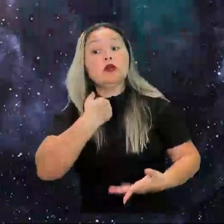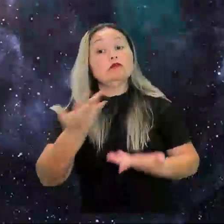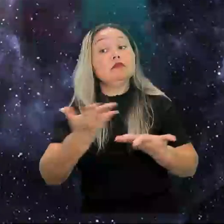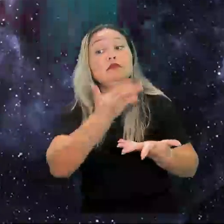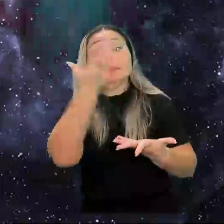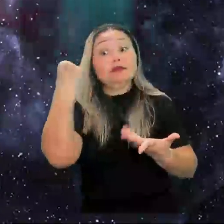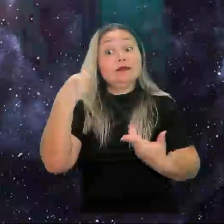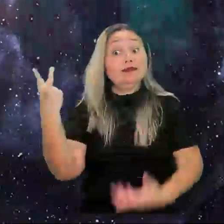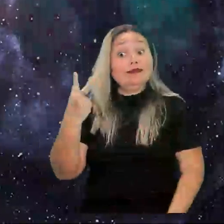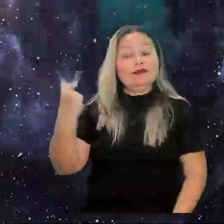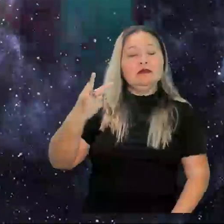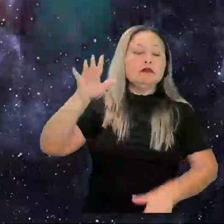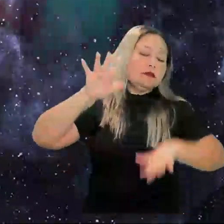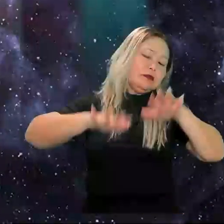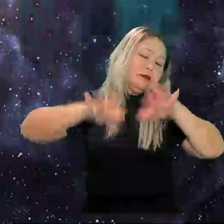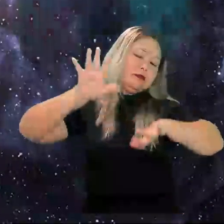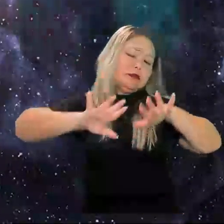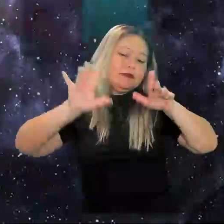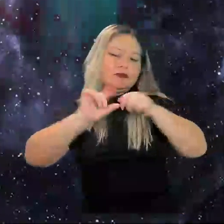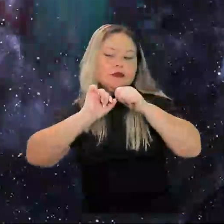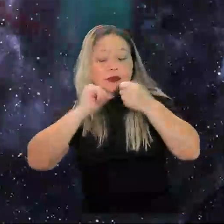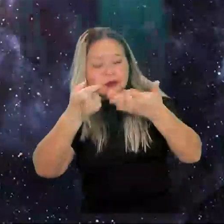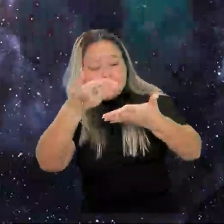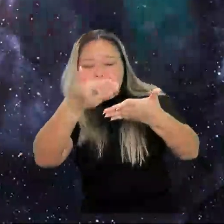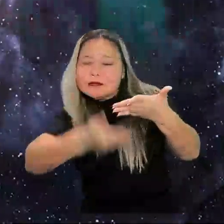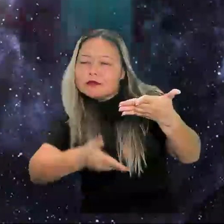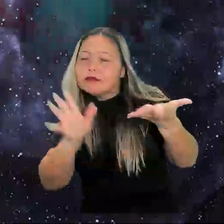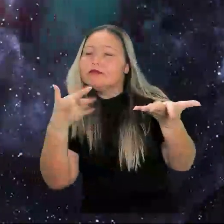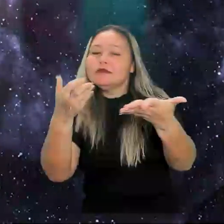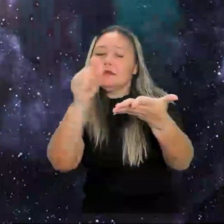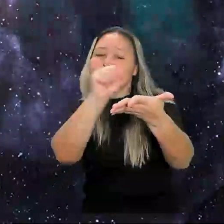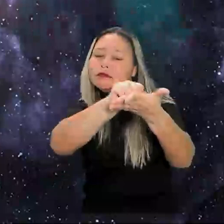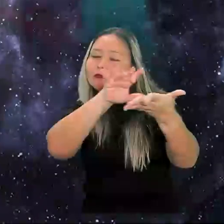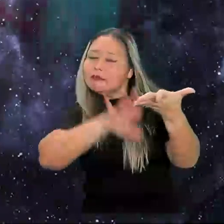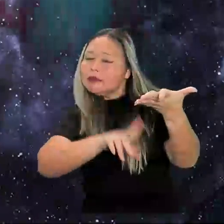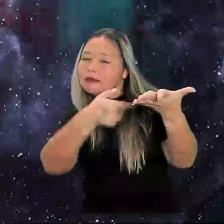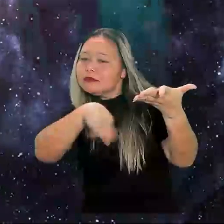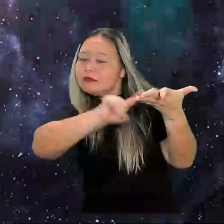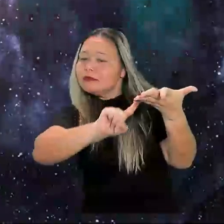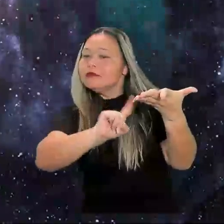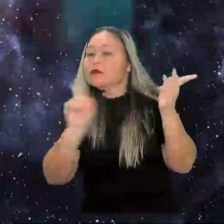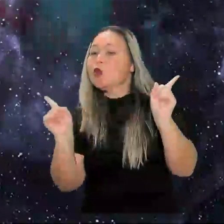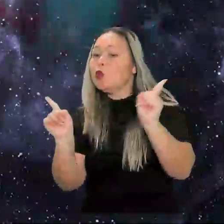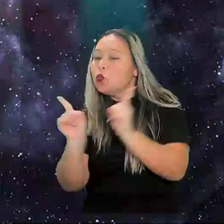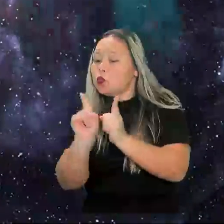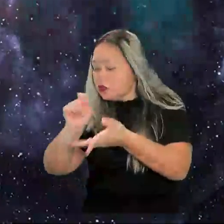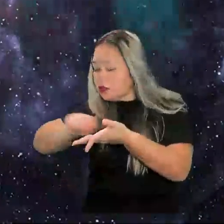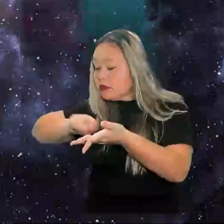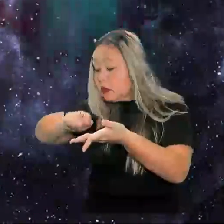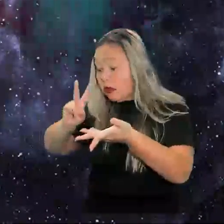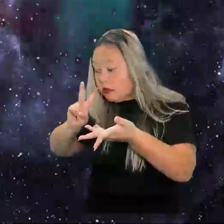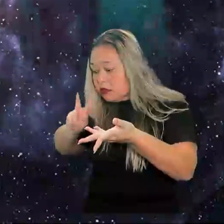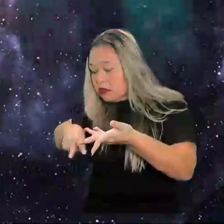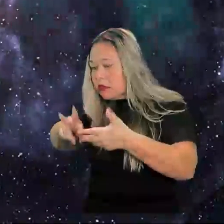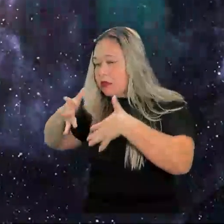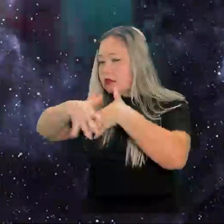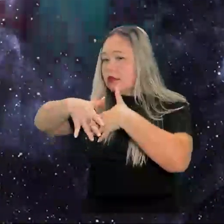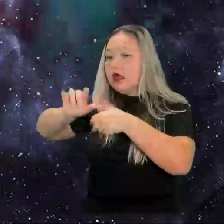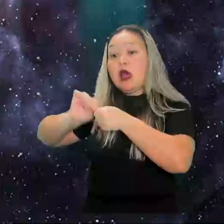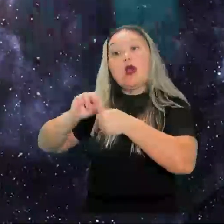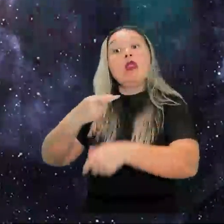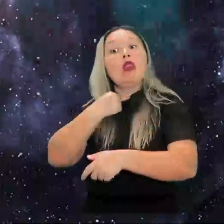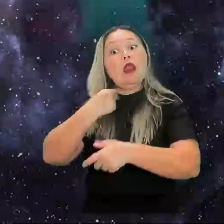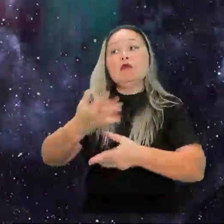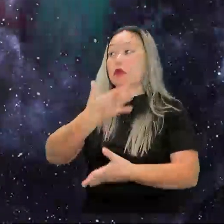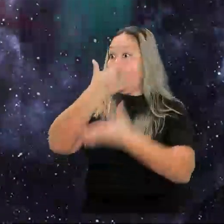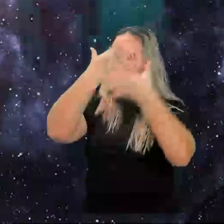esquecer da gente, né? De vez em quando tem que dar uma pegadinha aí nos exercícios, nos seus resumos e dar uma olhadinha na matemática, não pode